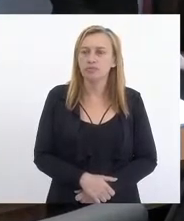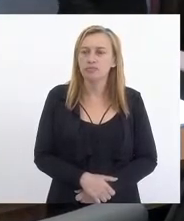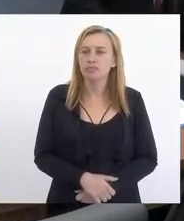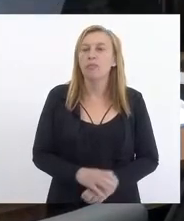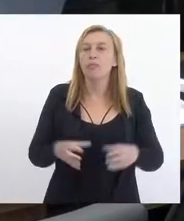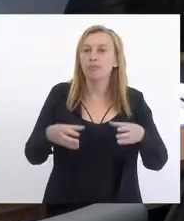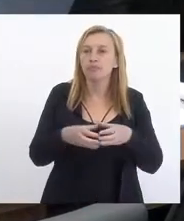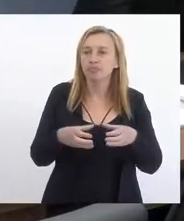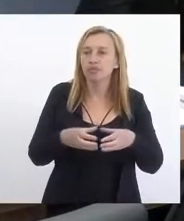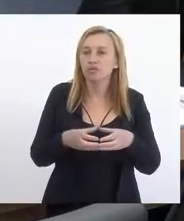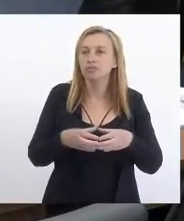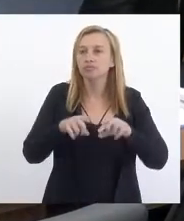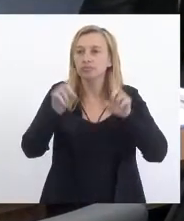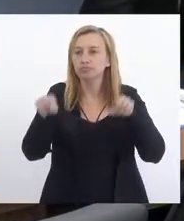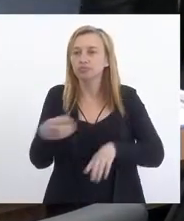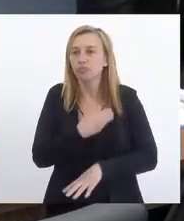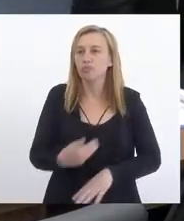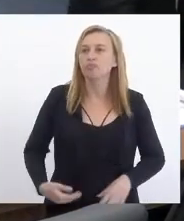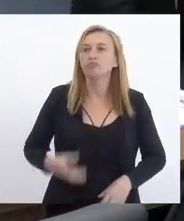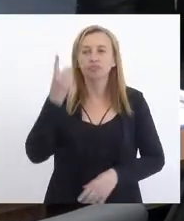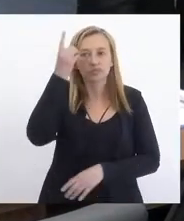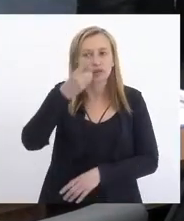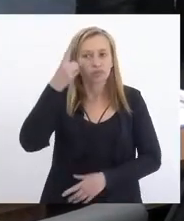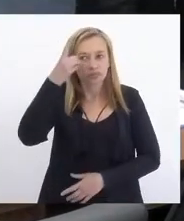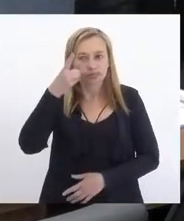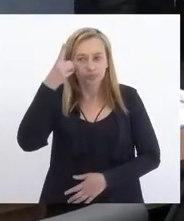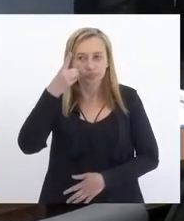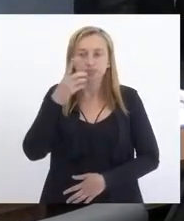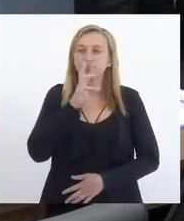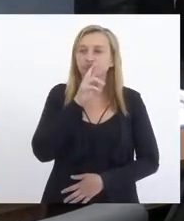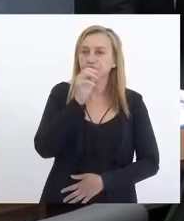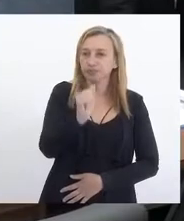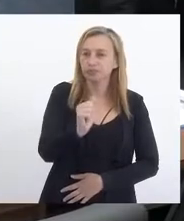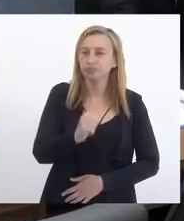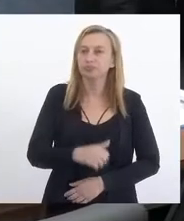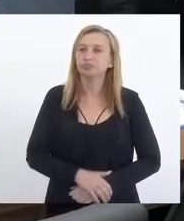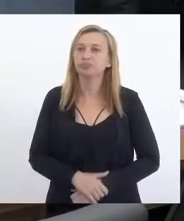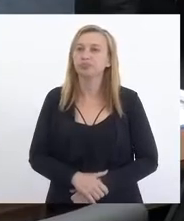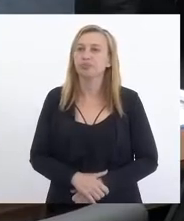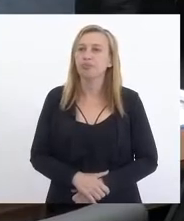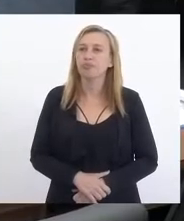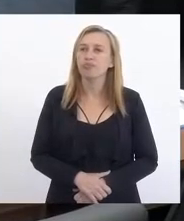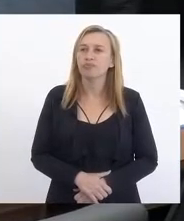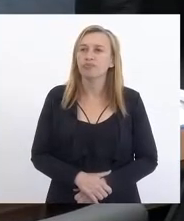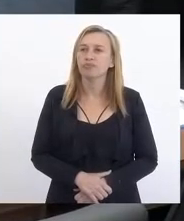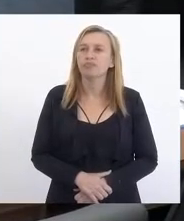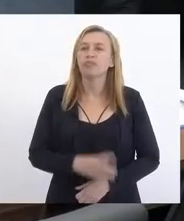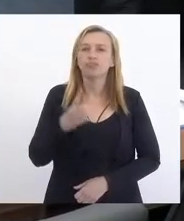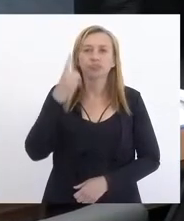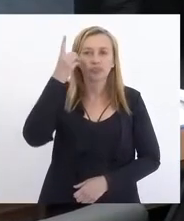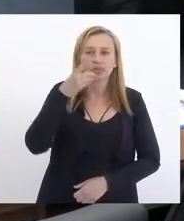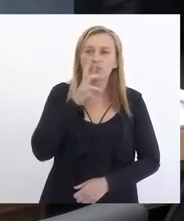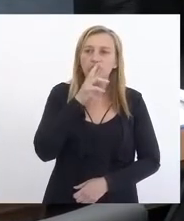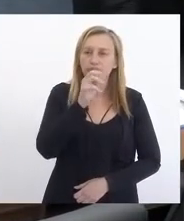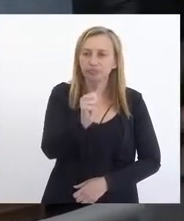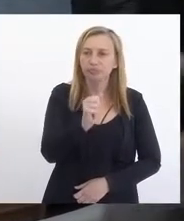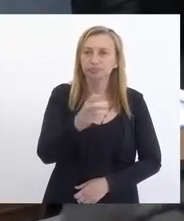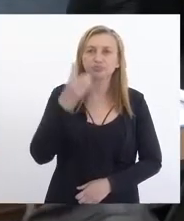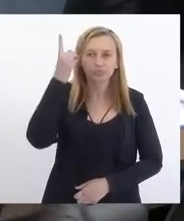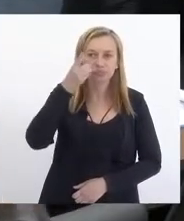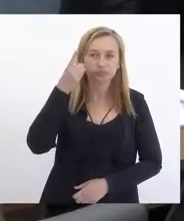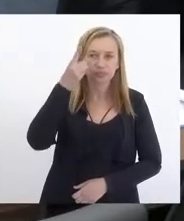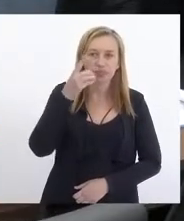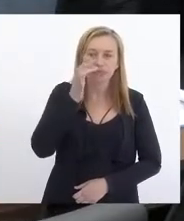Pela Comissão de Servidores Públicos, deputado Rodrigo Amorim. Deputado Rodrigo Amorim. Deputado